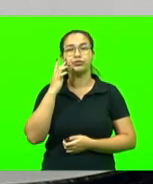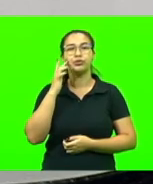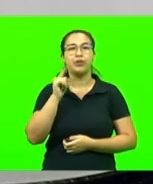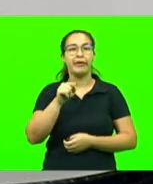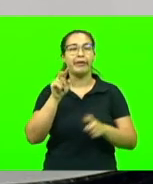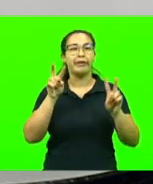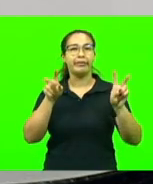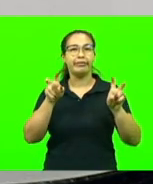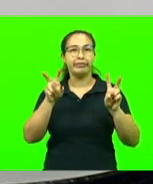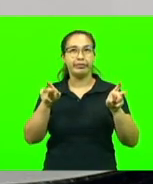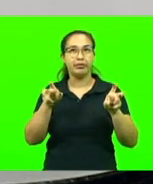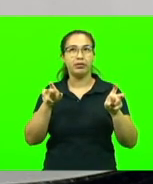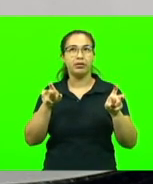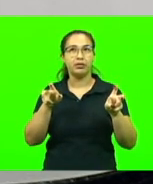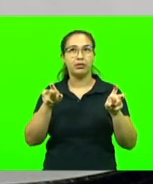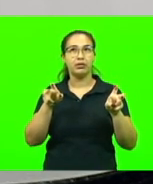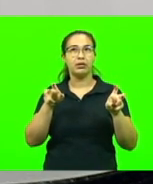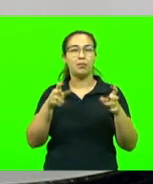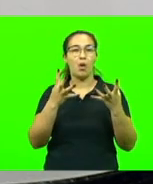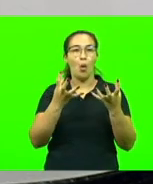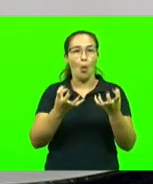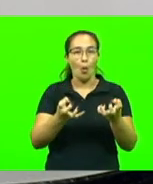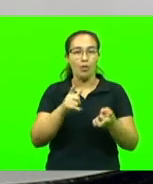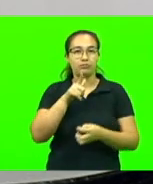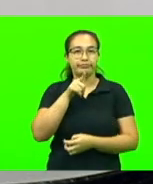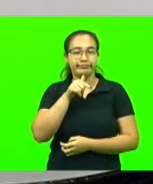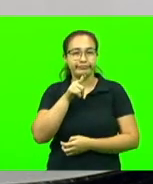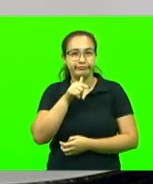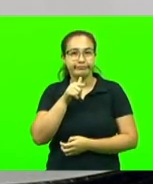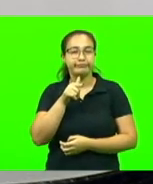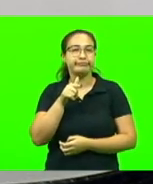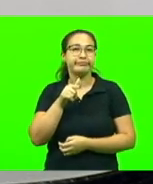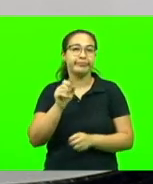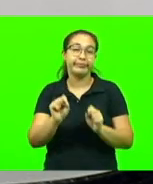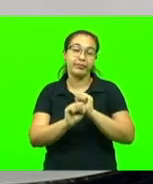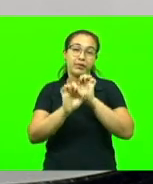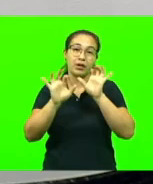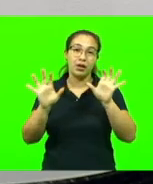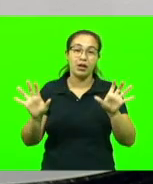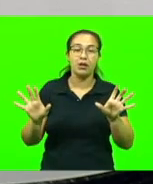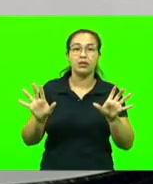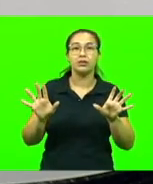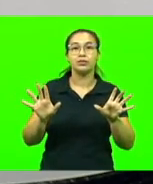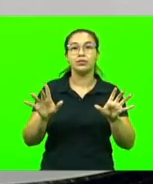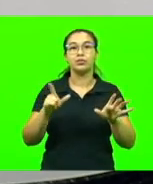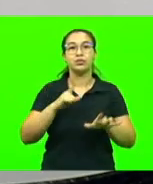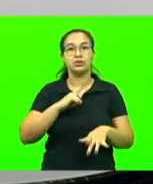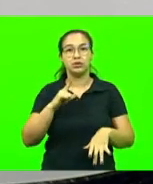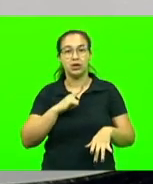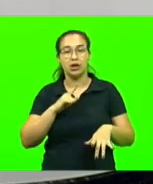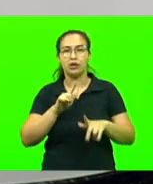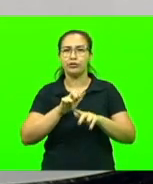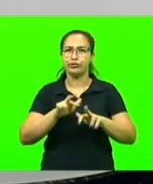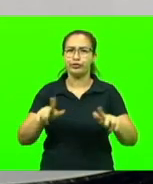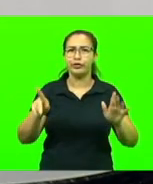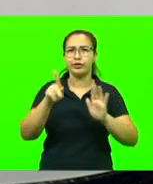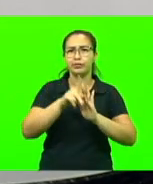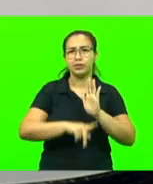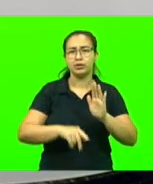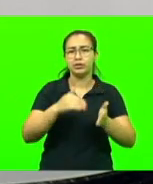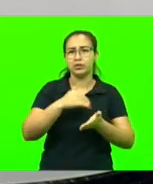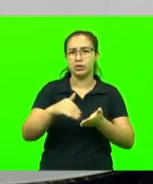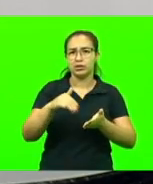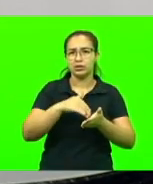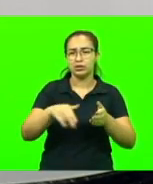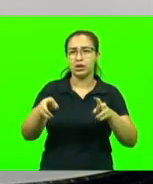questão da estiagem, senhor presidente, é claro, nós temos programas geridos pelo secretário de Agricultura